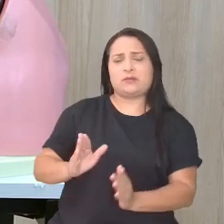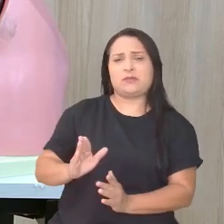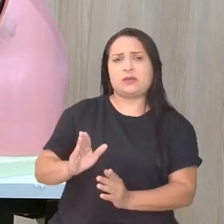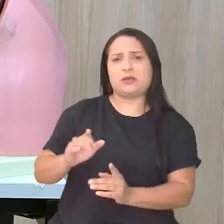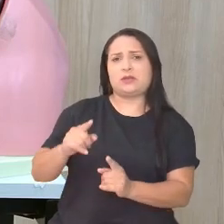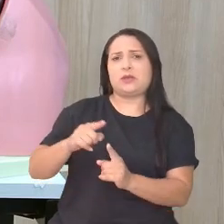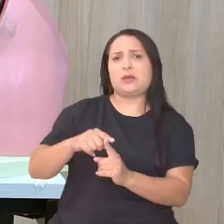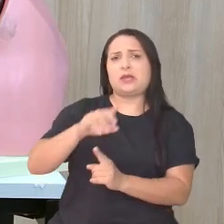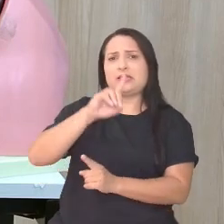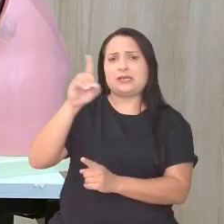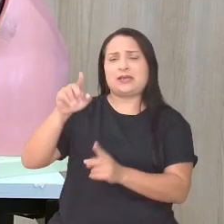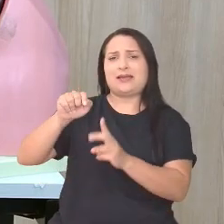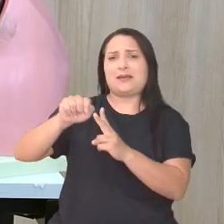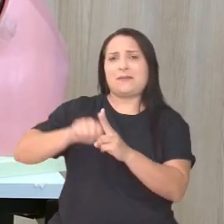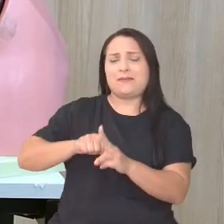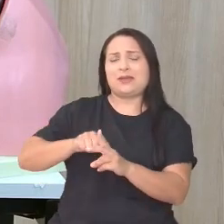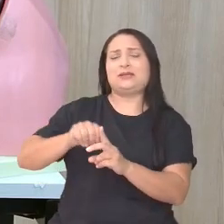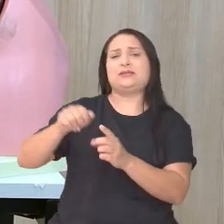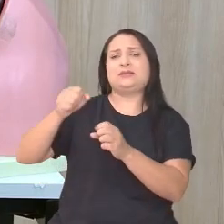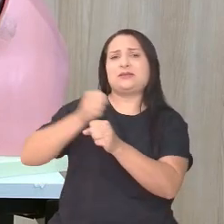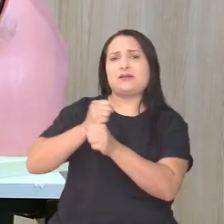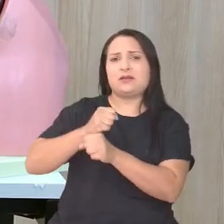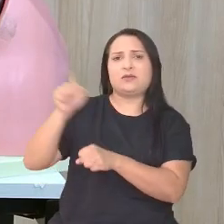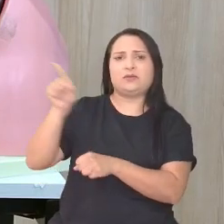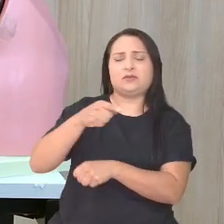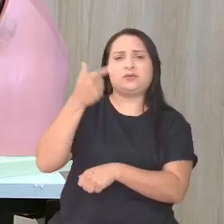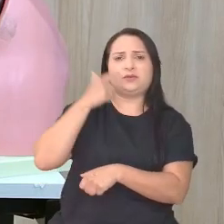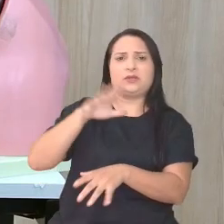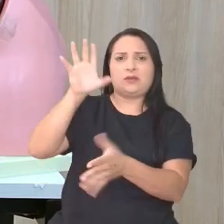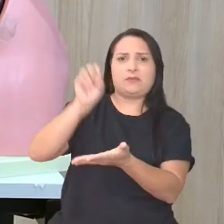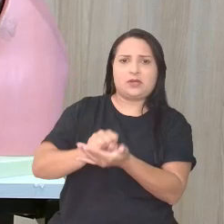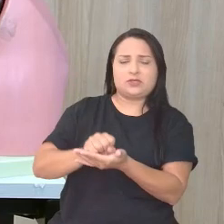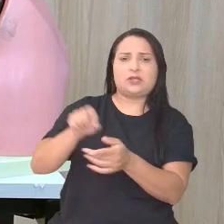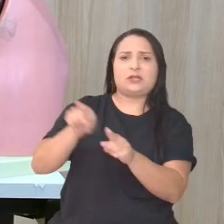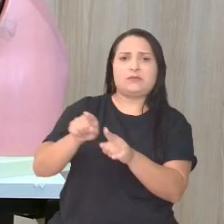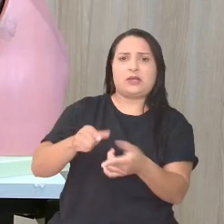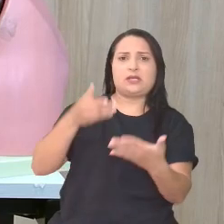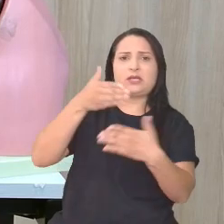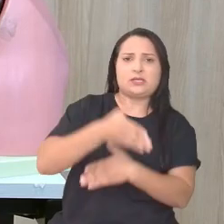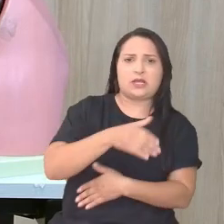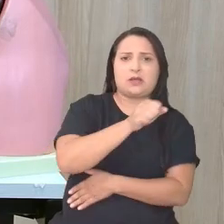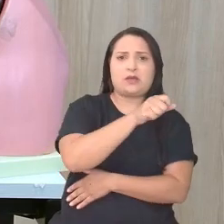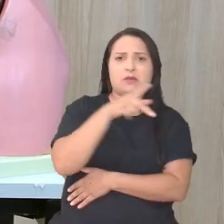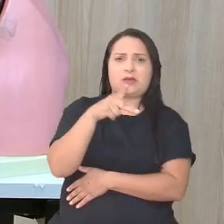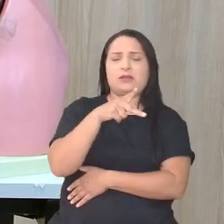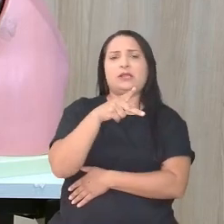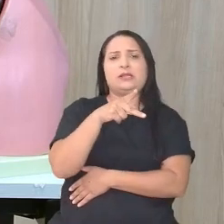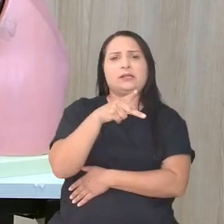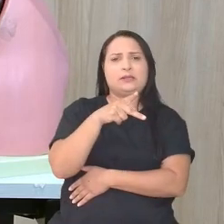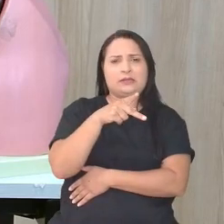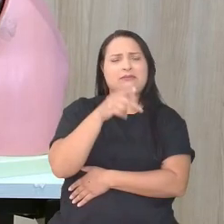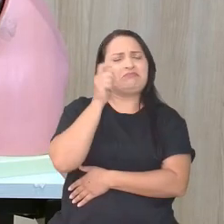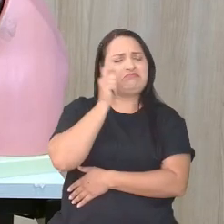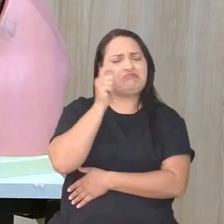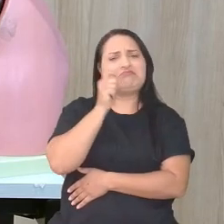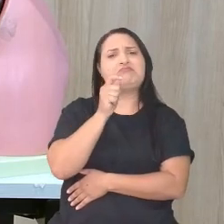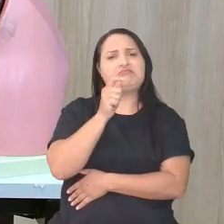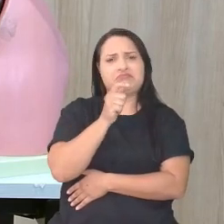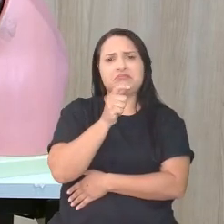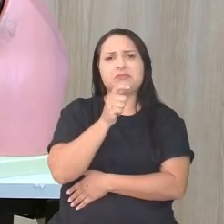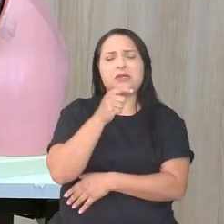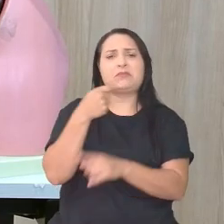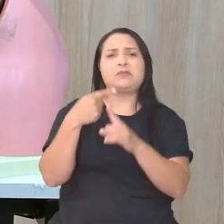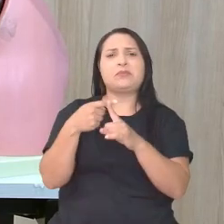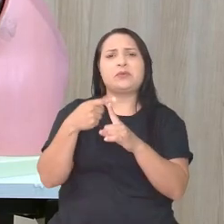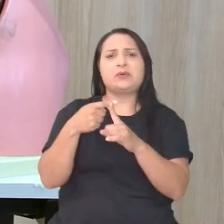os 4 dígitos, vocês vão poder baixar e entrar no aplicativo. E o aplicativo, gente, é bem mais interessante, porque vocês